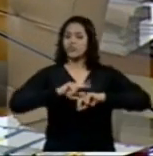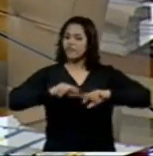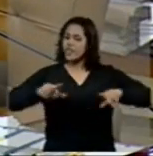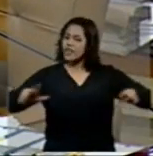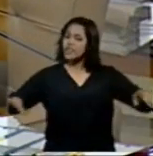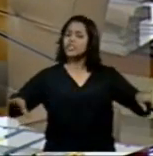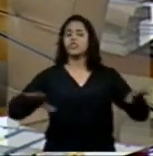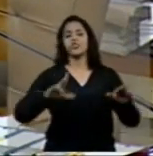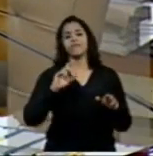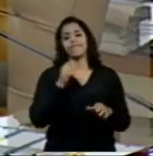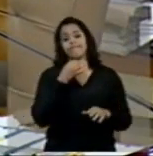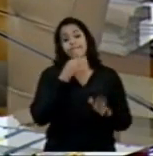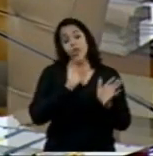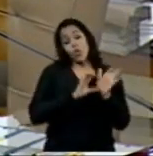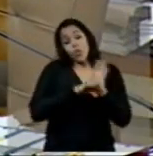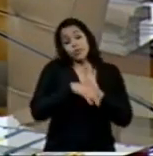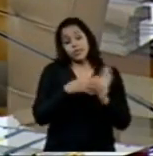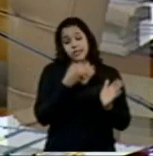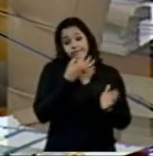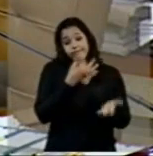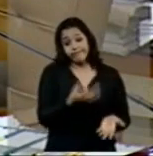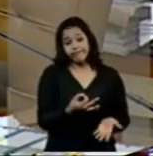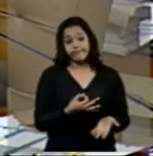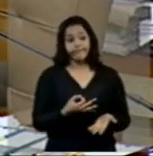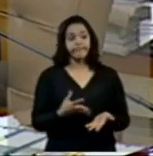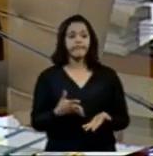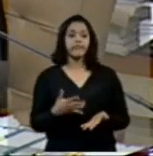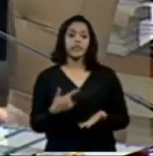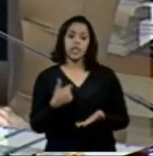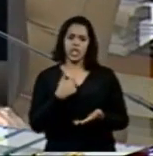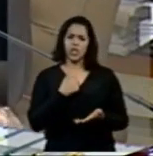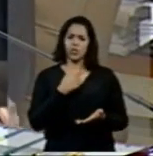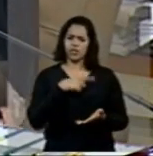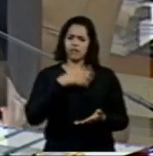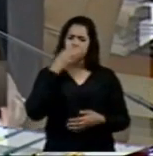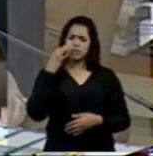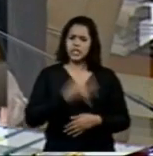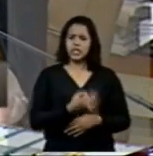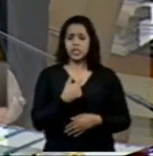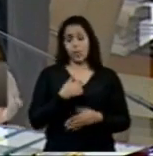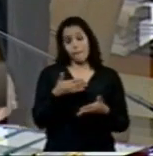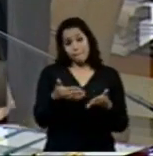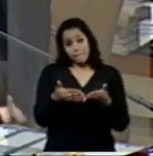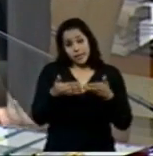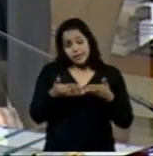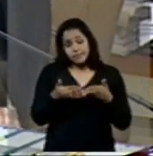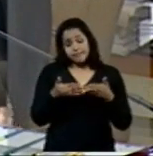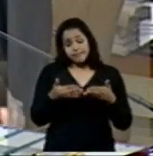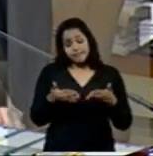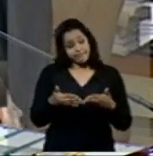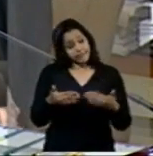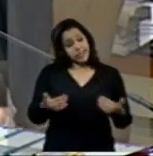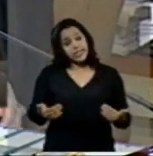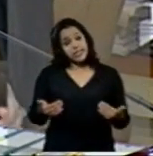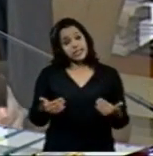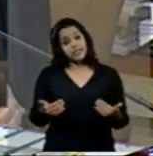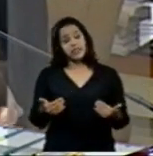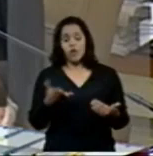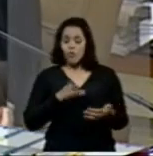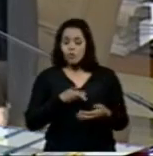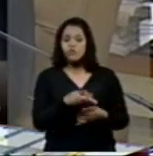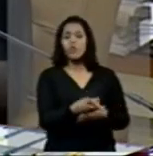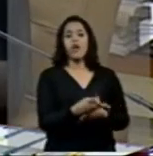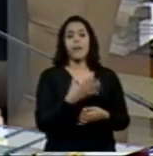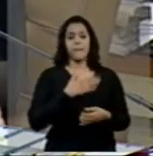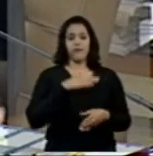conclusões. As minhas, delas sou muito convicta e peço licença para